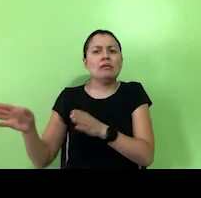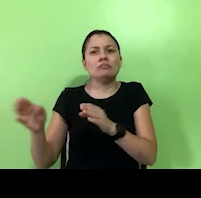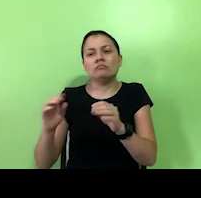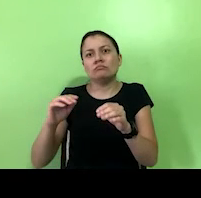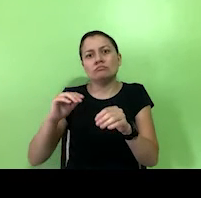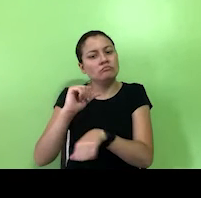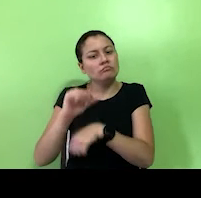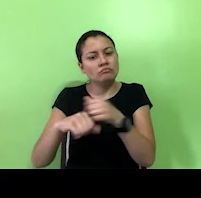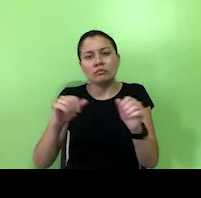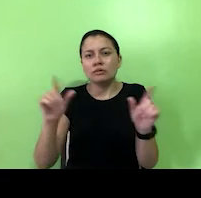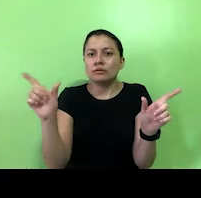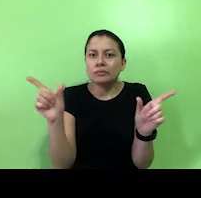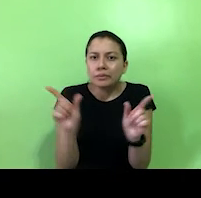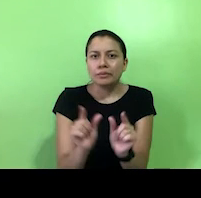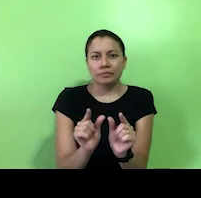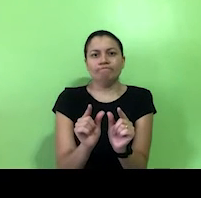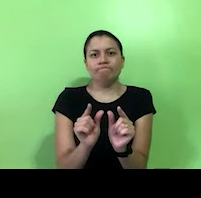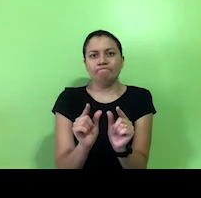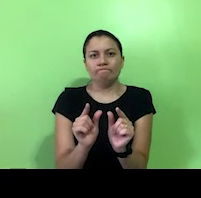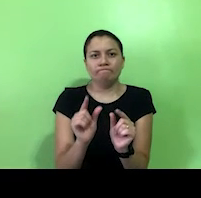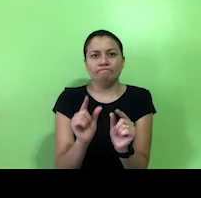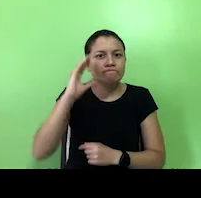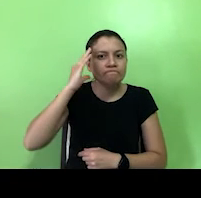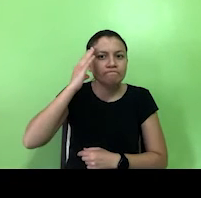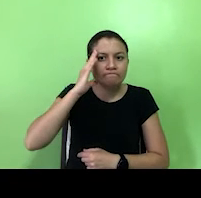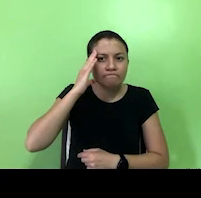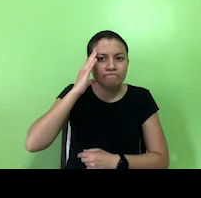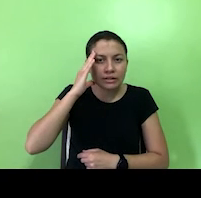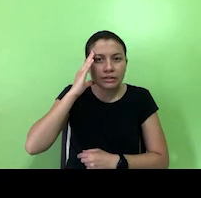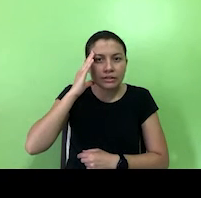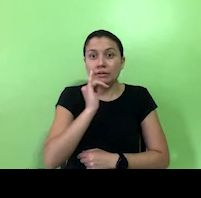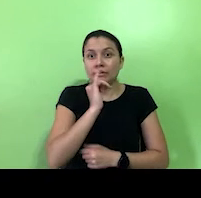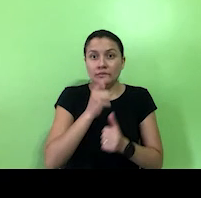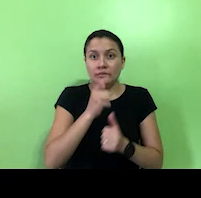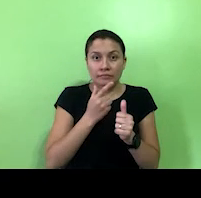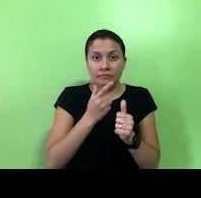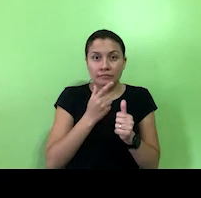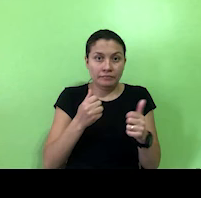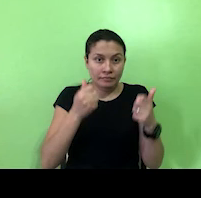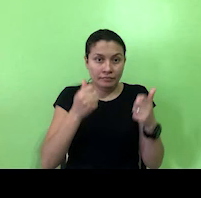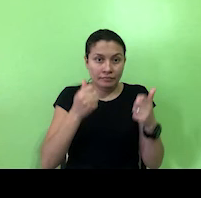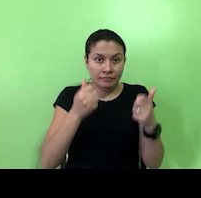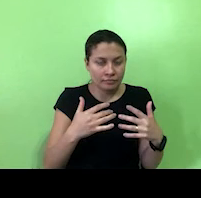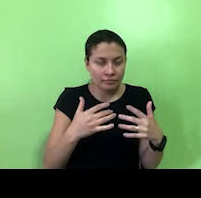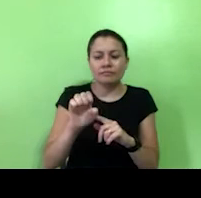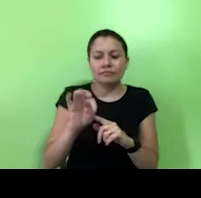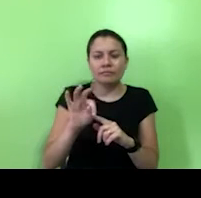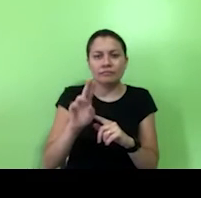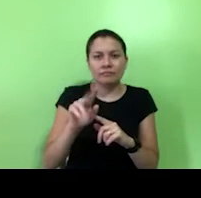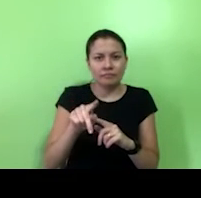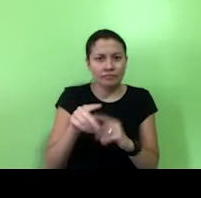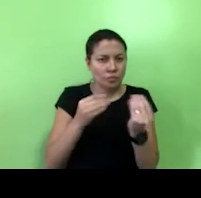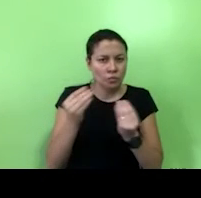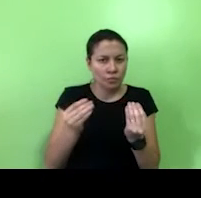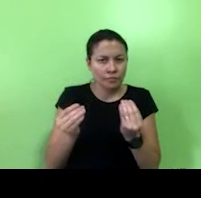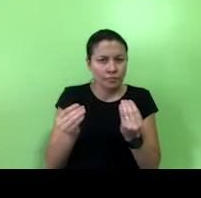do entendimento. Então, primeiro eu explicava lá a questão do setup, depois eu explicava a questão do protótipo, e